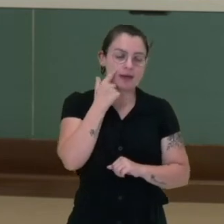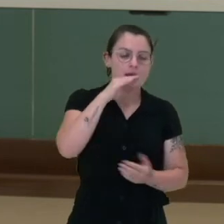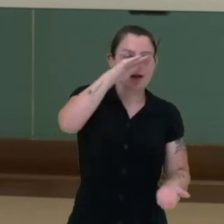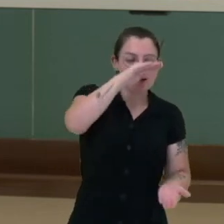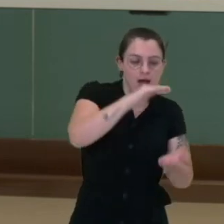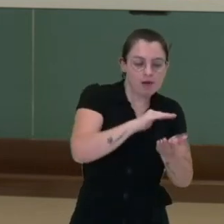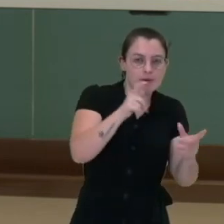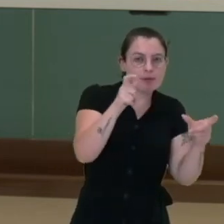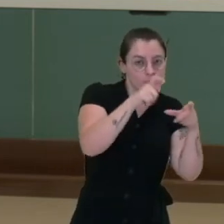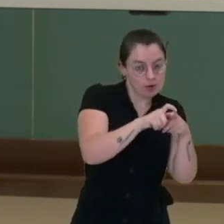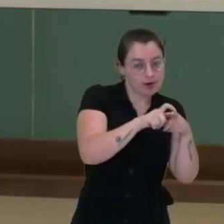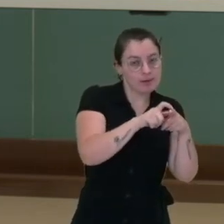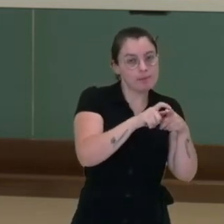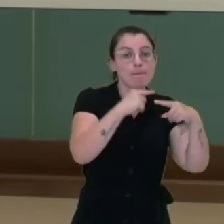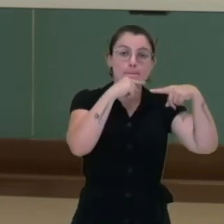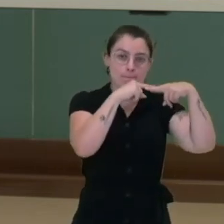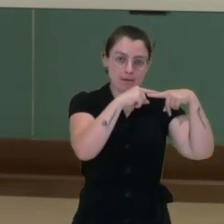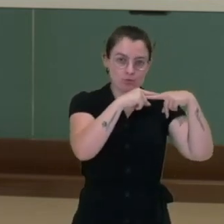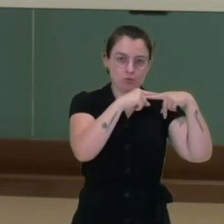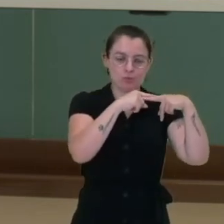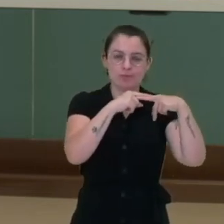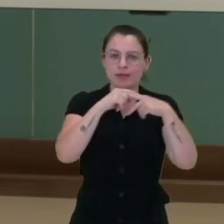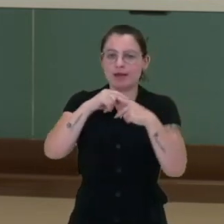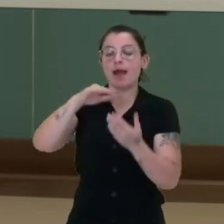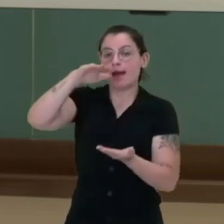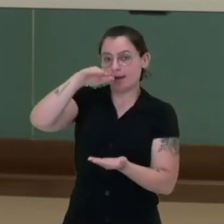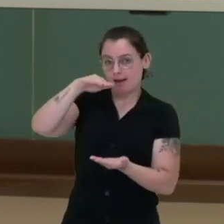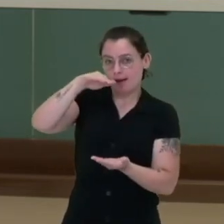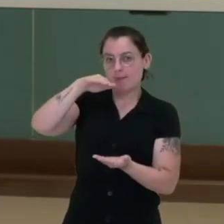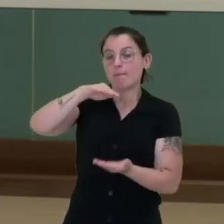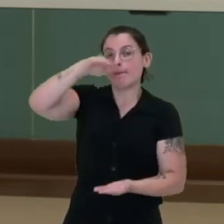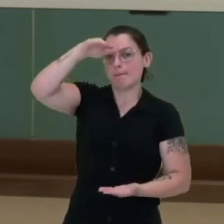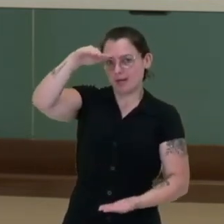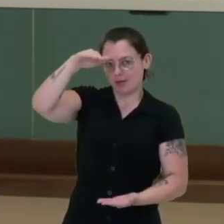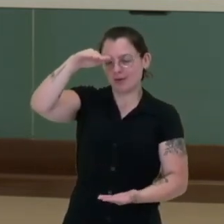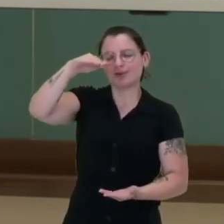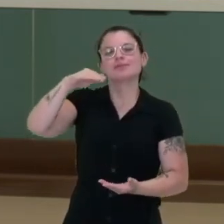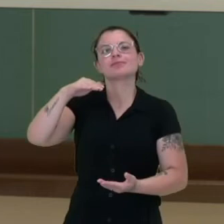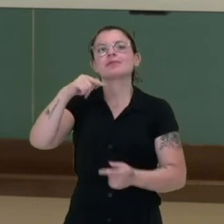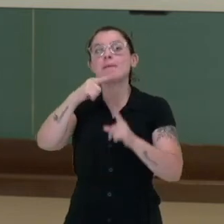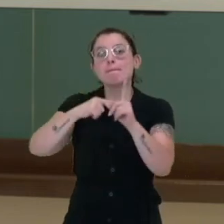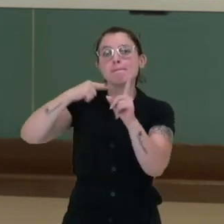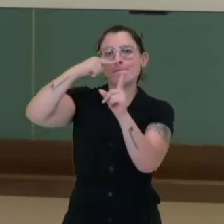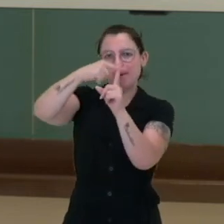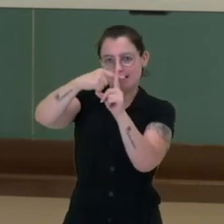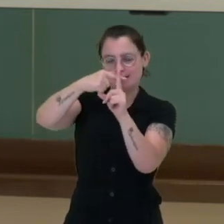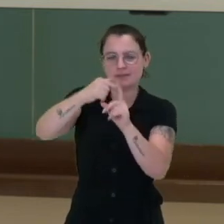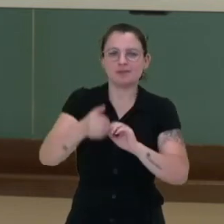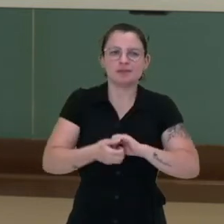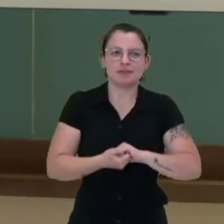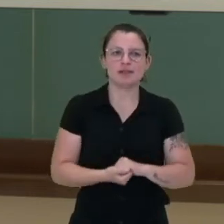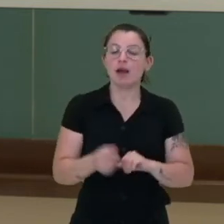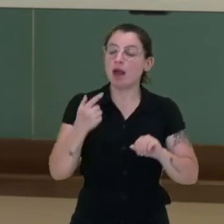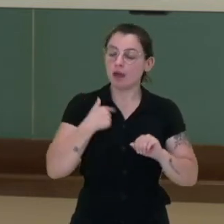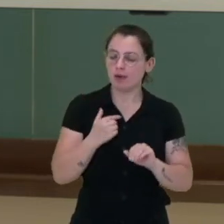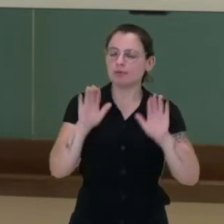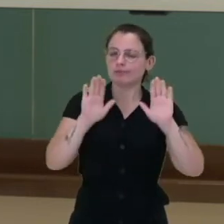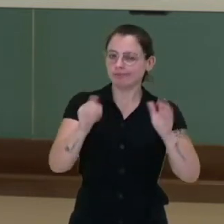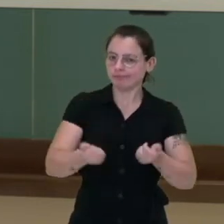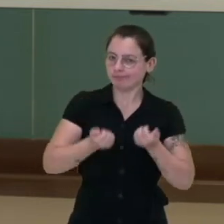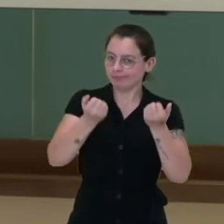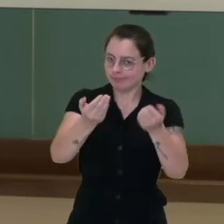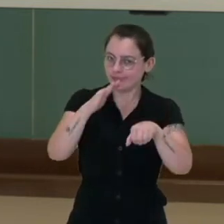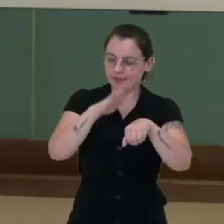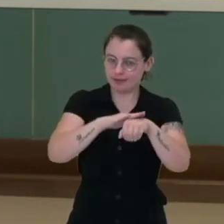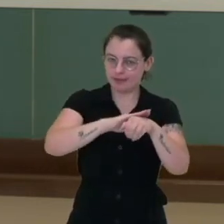de materiais. Na garrafa maior, uma maior quantidade dos 2 materiais. Eu vou dar um tempinho para você